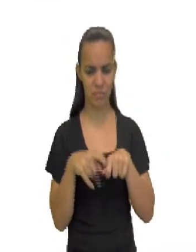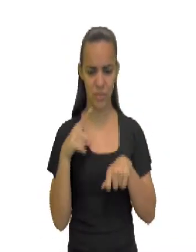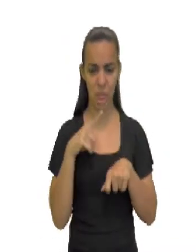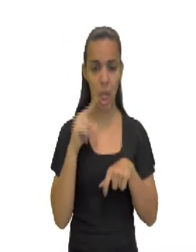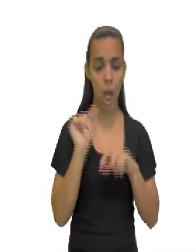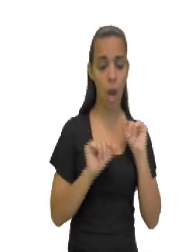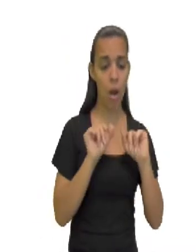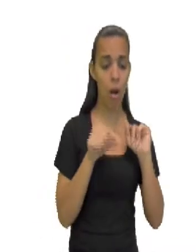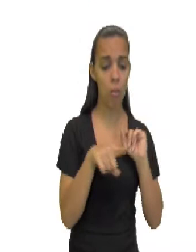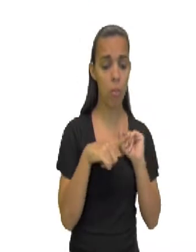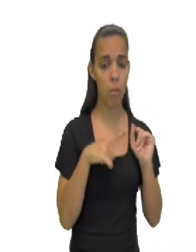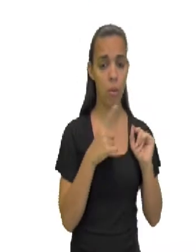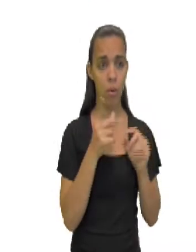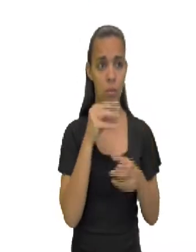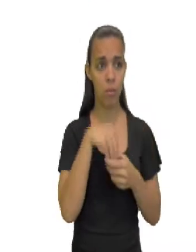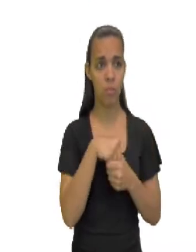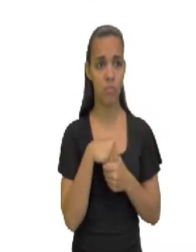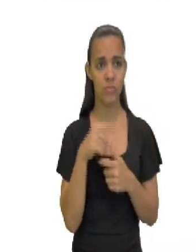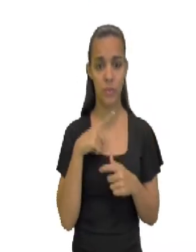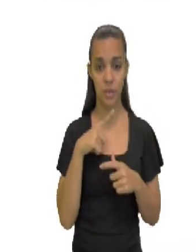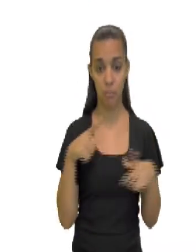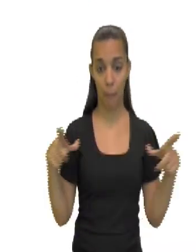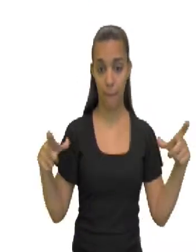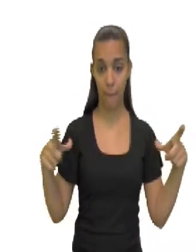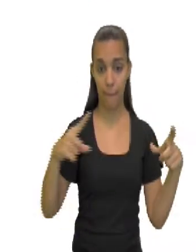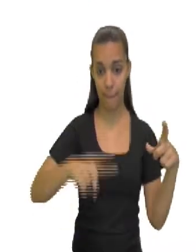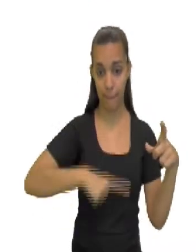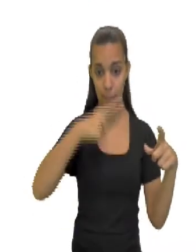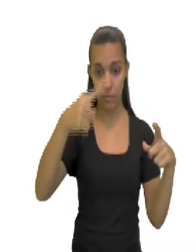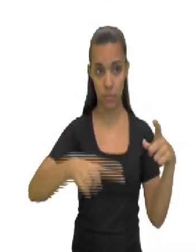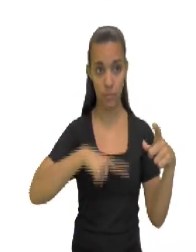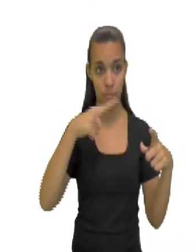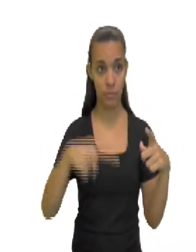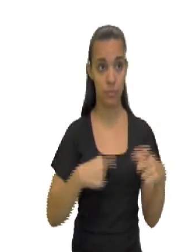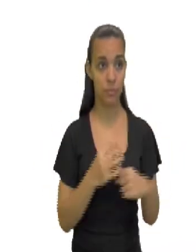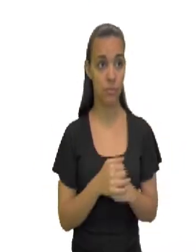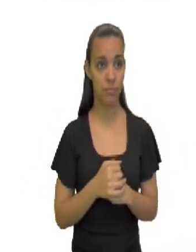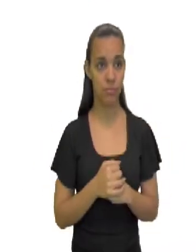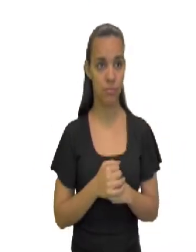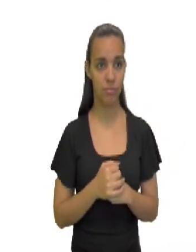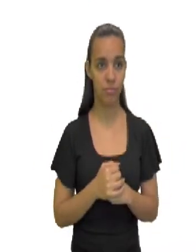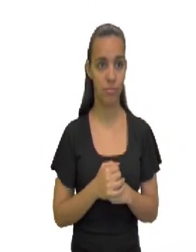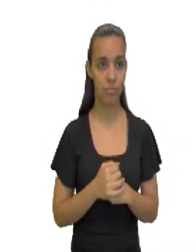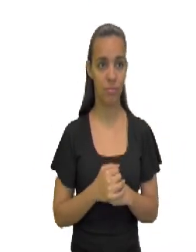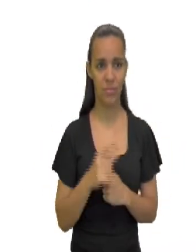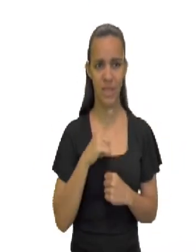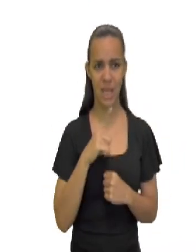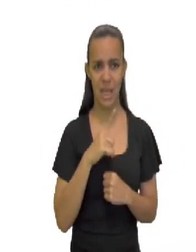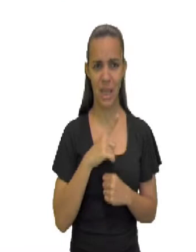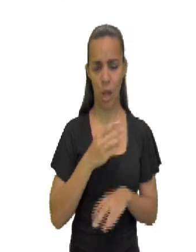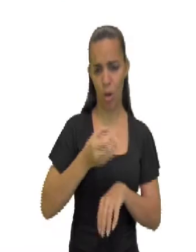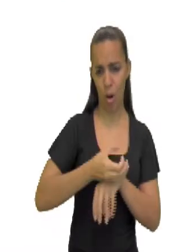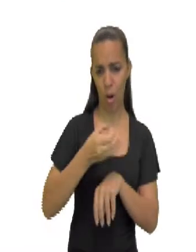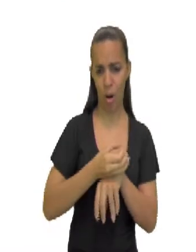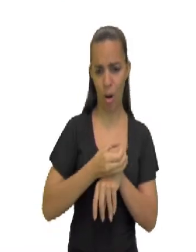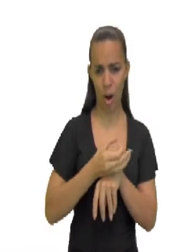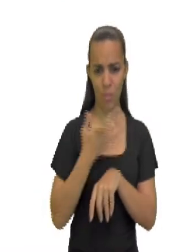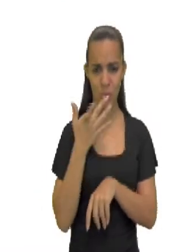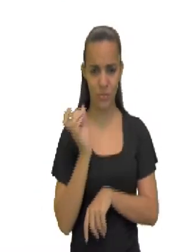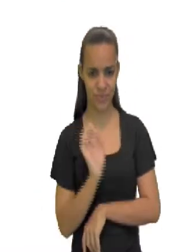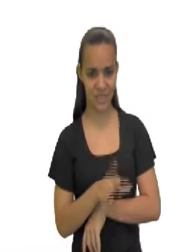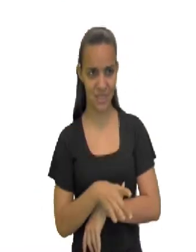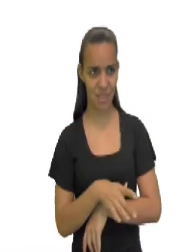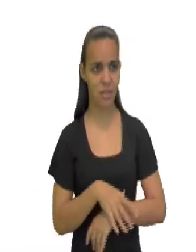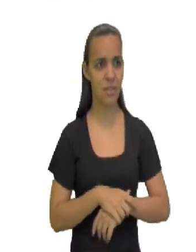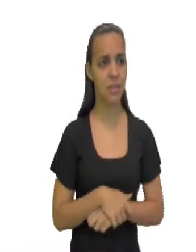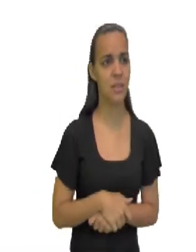aí. Pneu, temos também copos descartáveis, outros tipos de